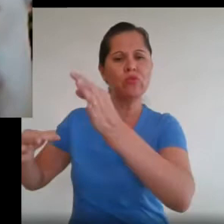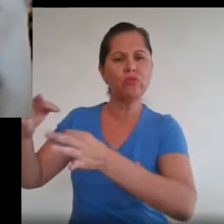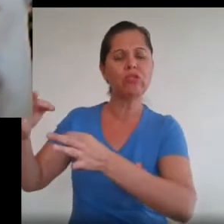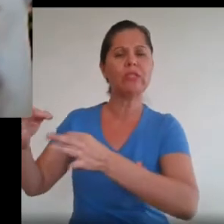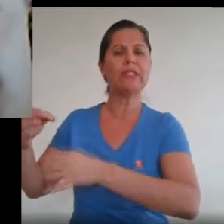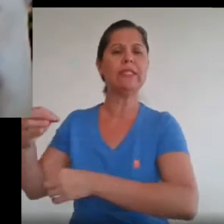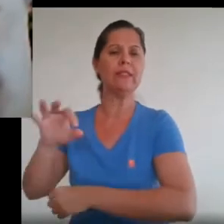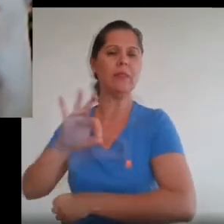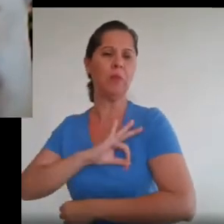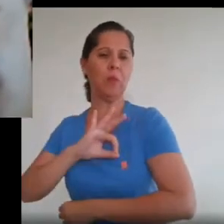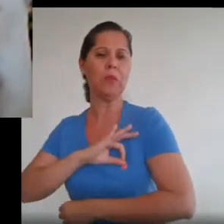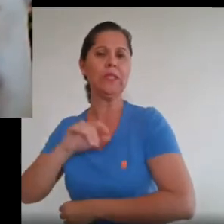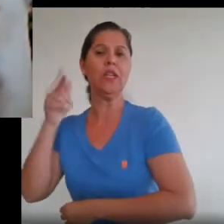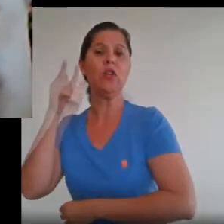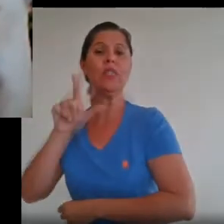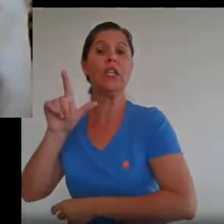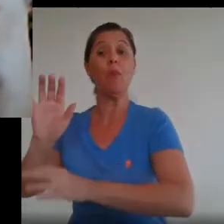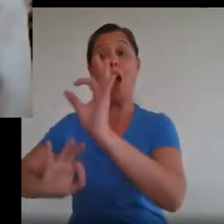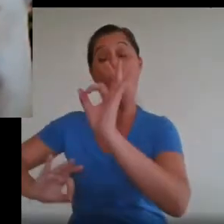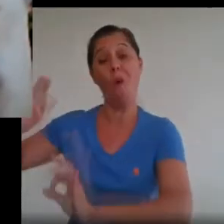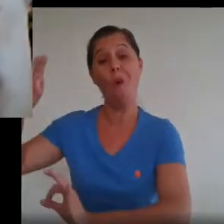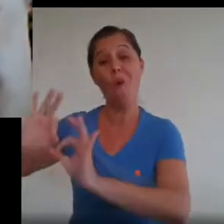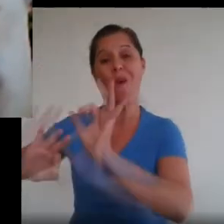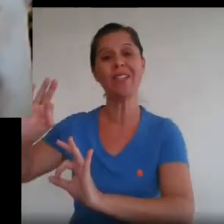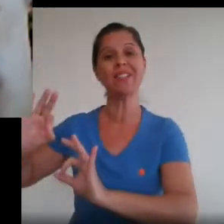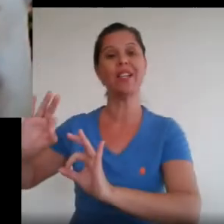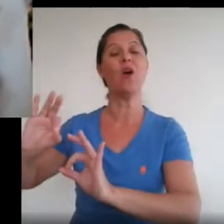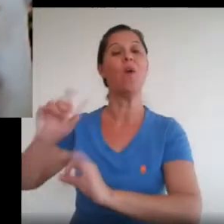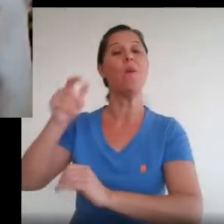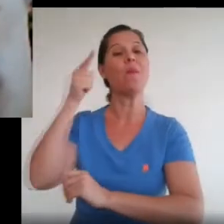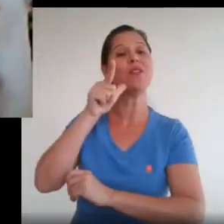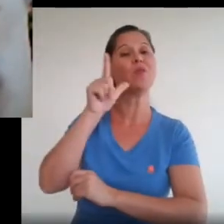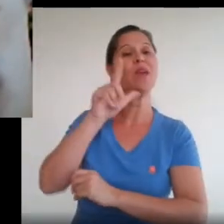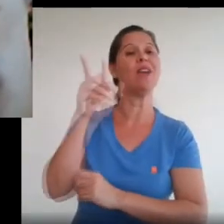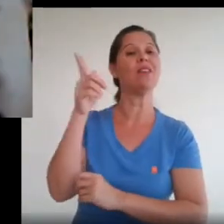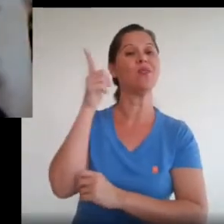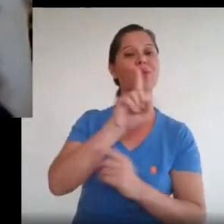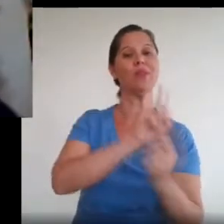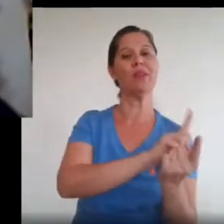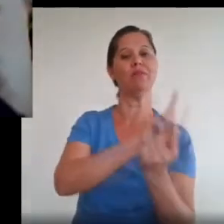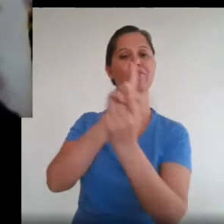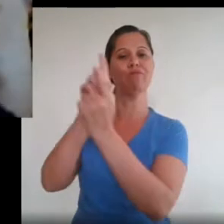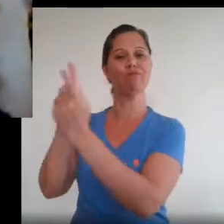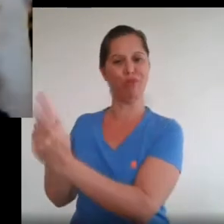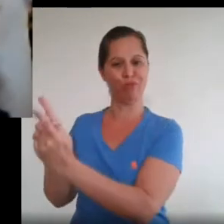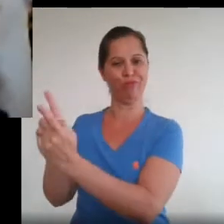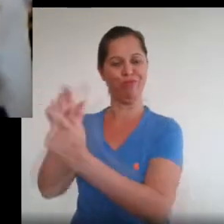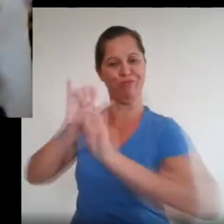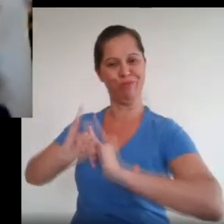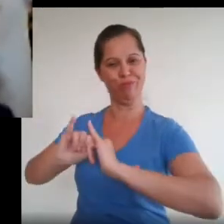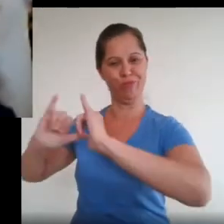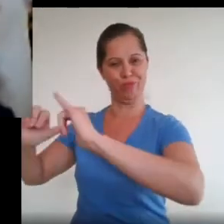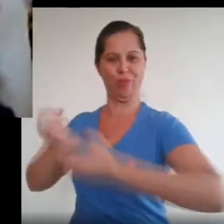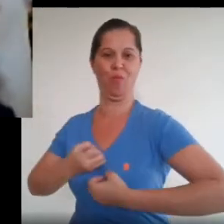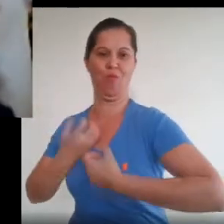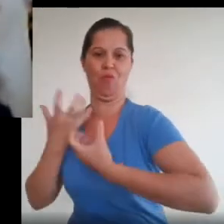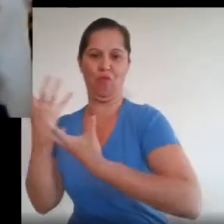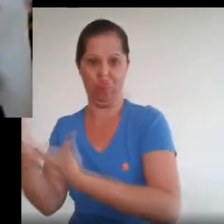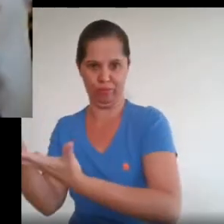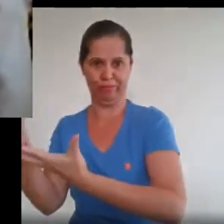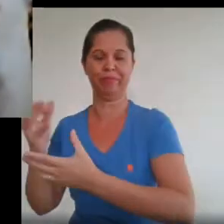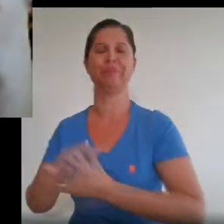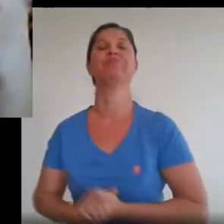sendo trabalhado e organizado para que as mulheres pudessem acessar, tá certo? Então, quando a gente